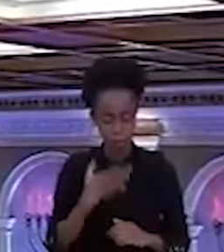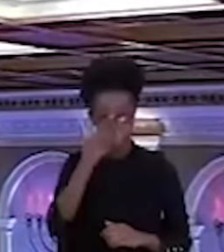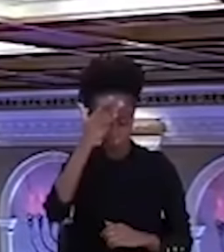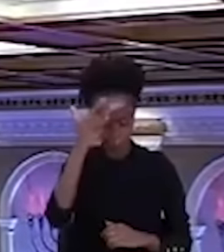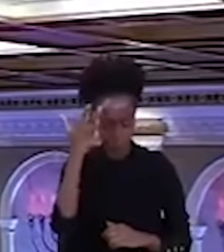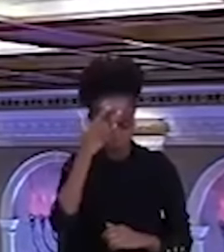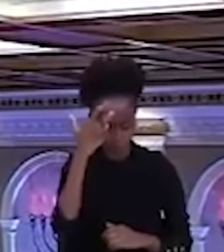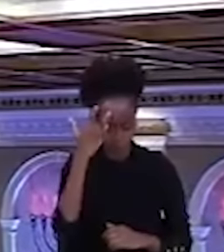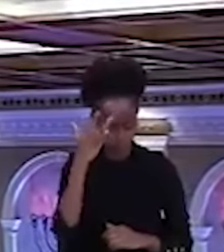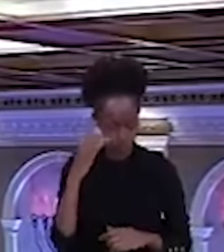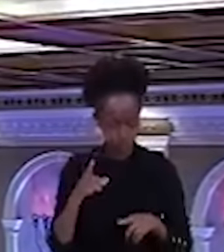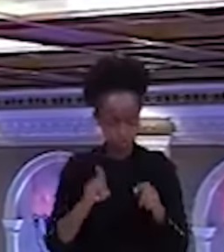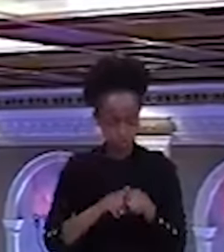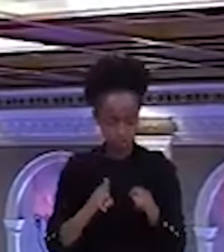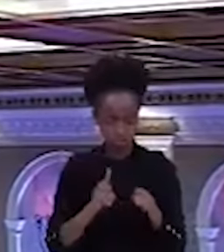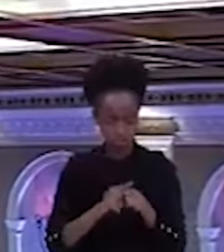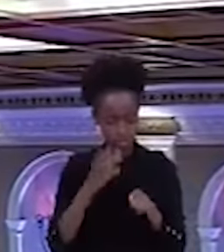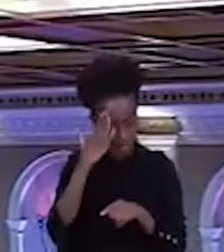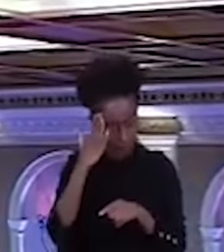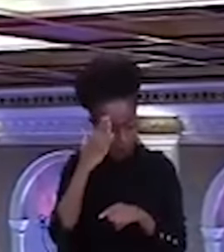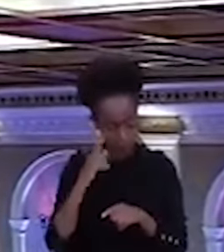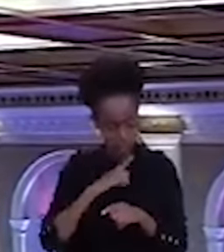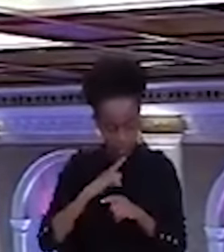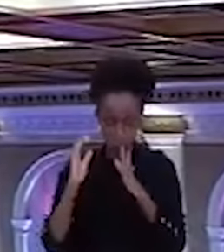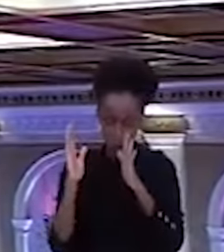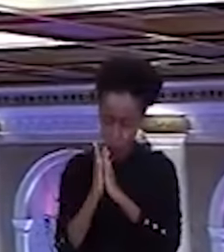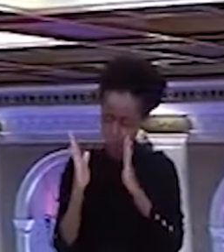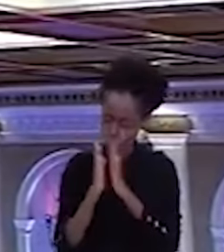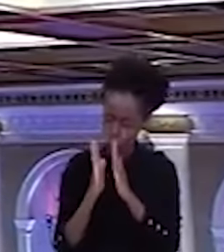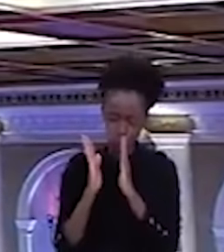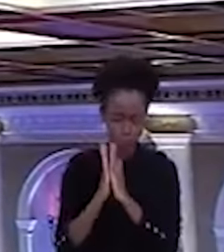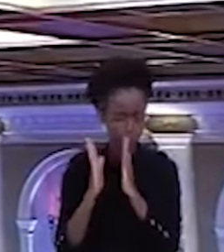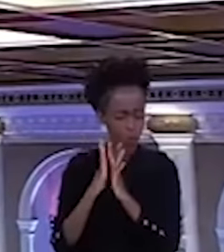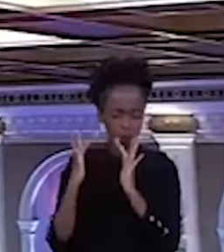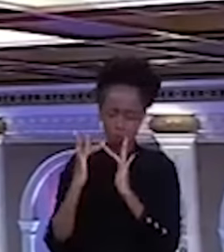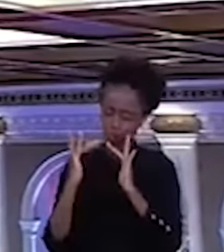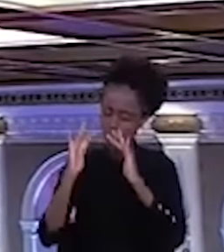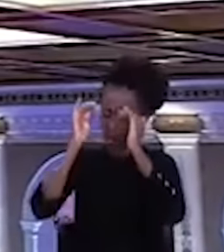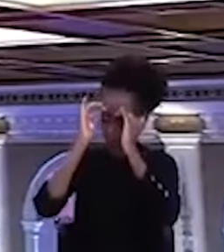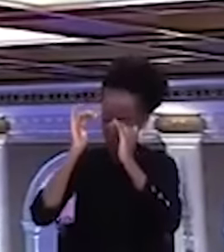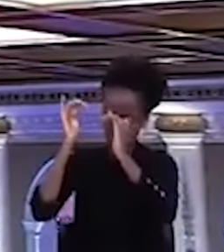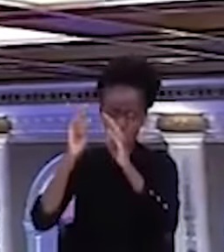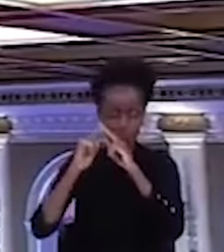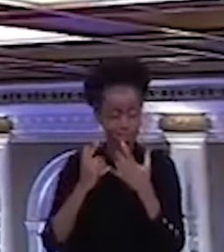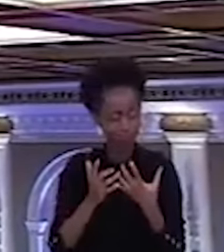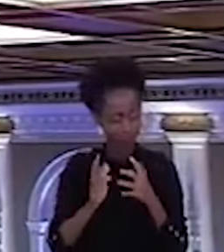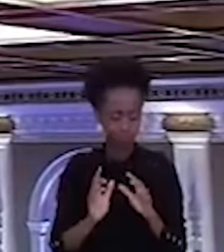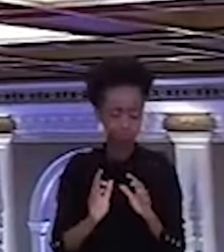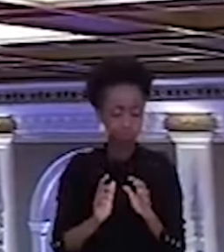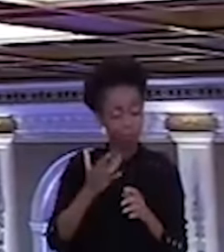Ignoraram a necessidade de te buscar, de te obedecer, de te